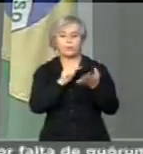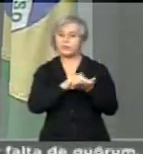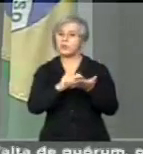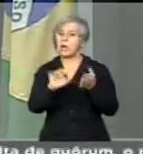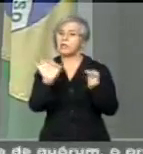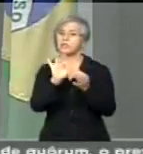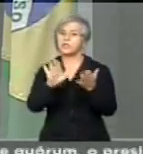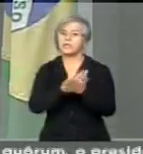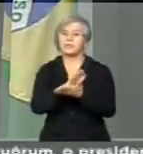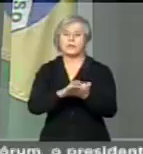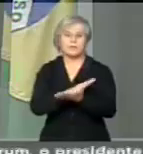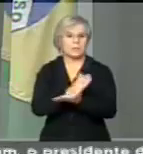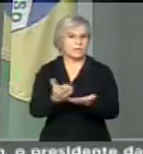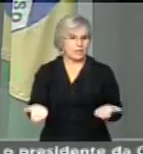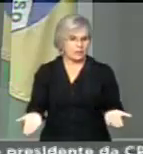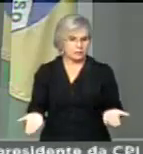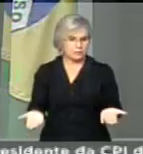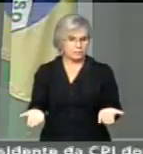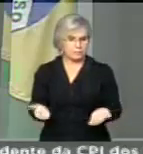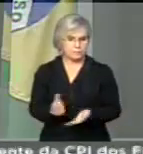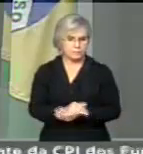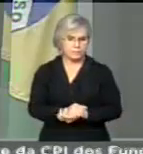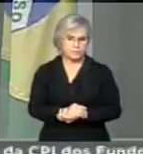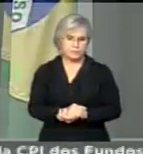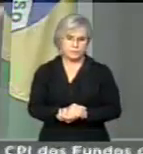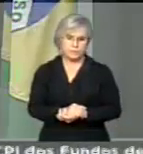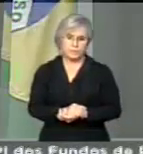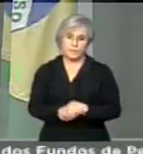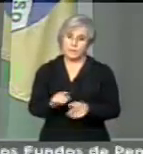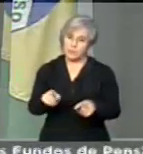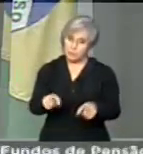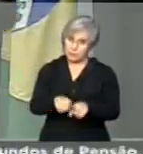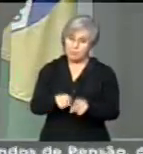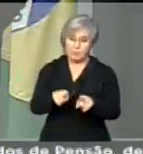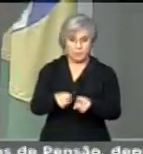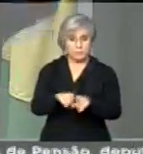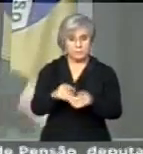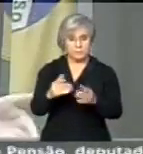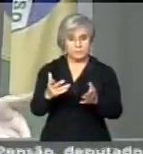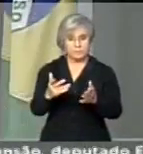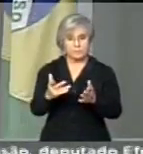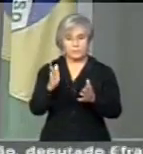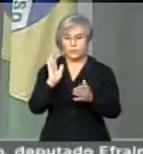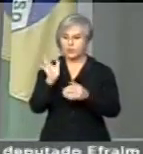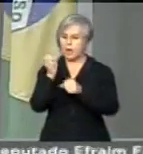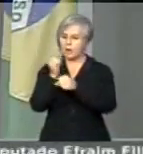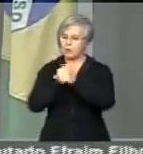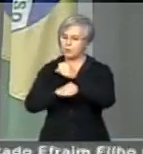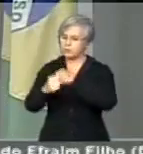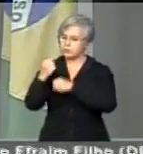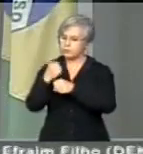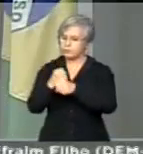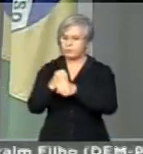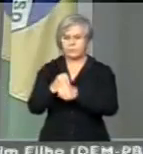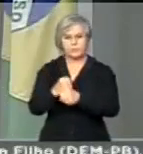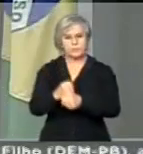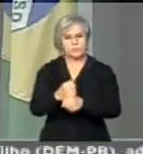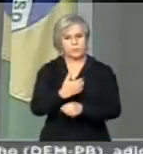ser apresentada ao país. Mais ainda, enquanto ano passado o